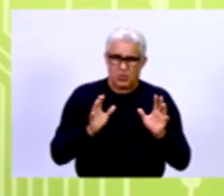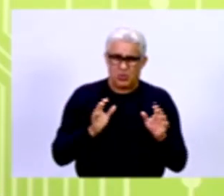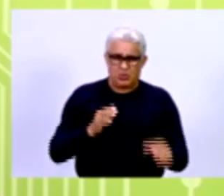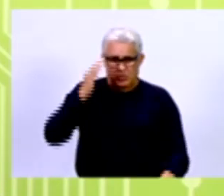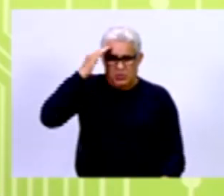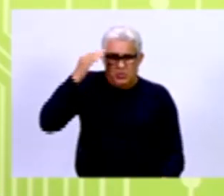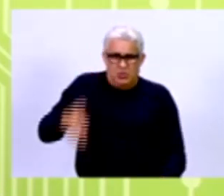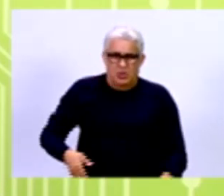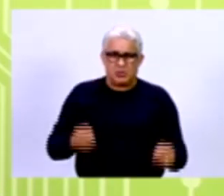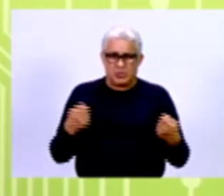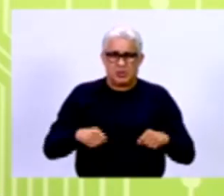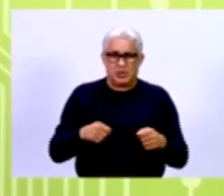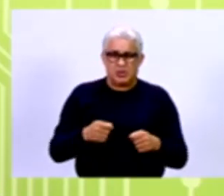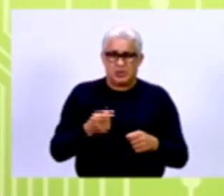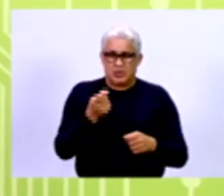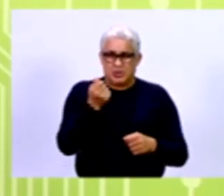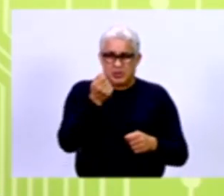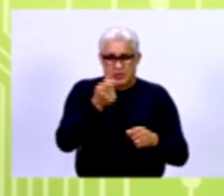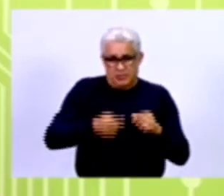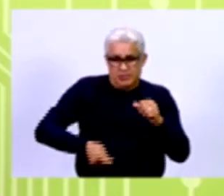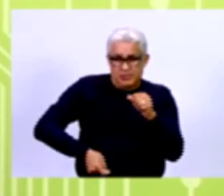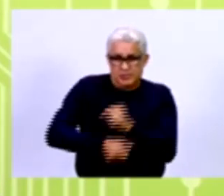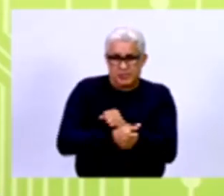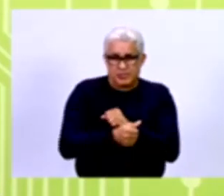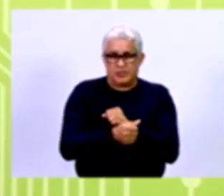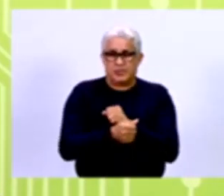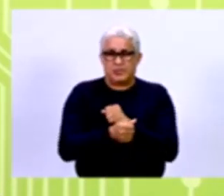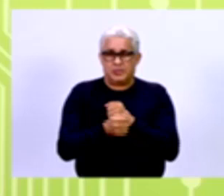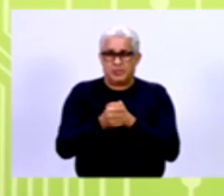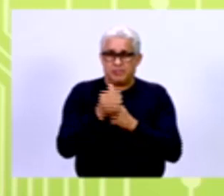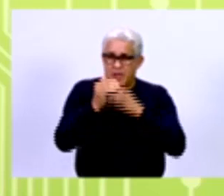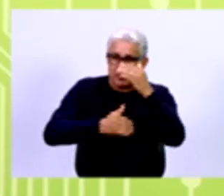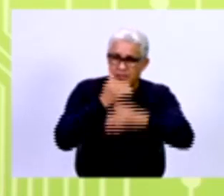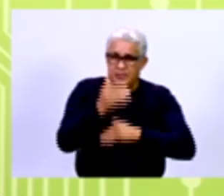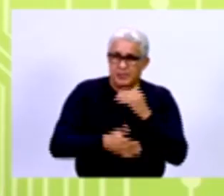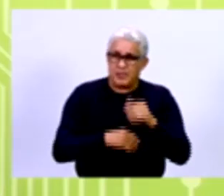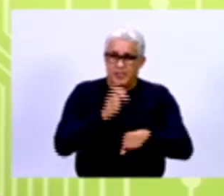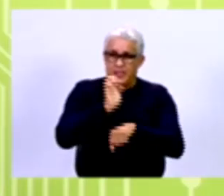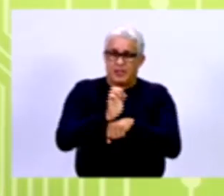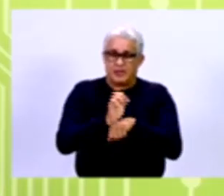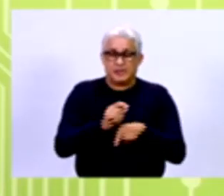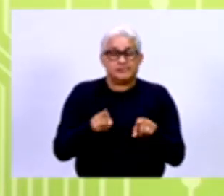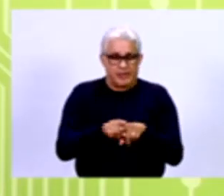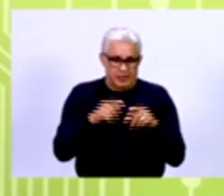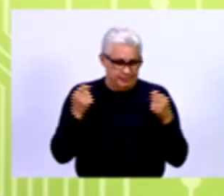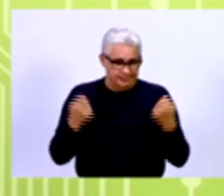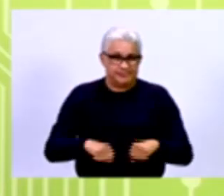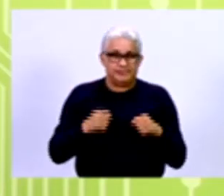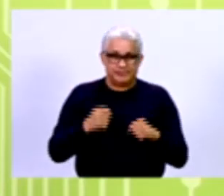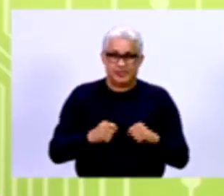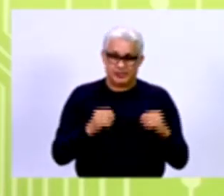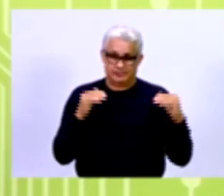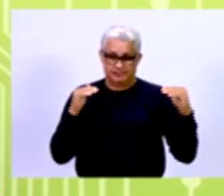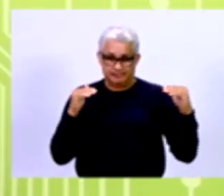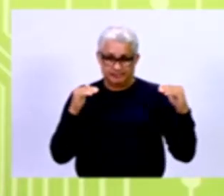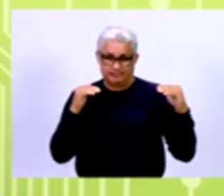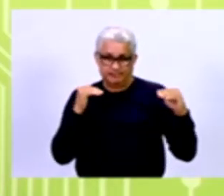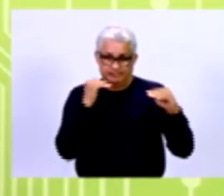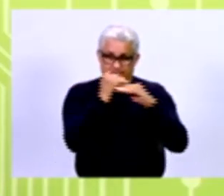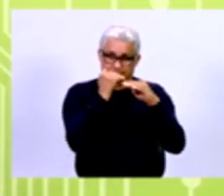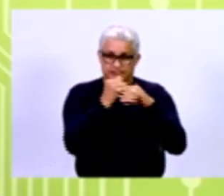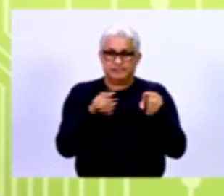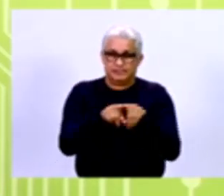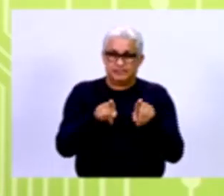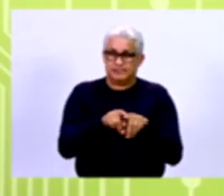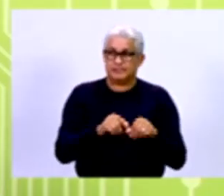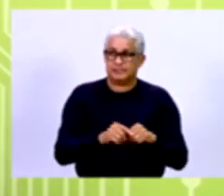O processo de financiamento desse gasto do Estado também tem que ser compatível. Além desses